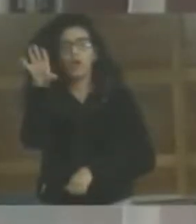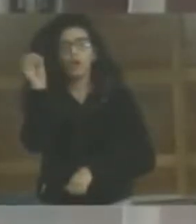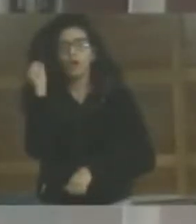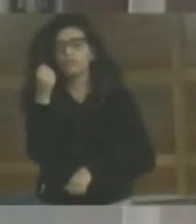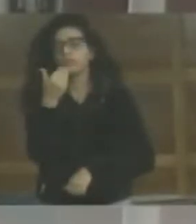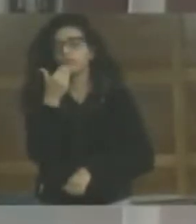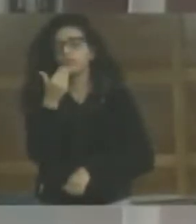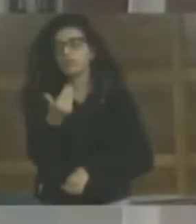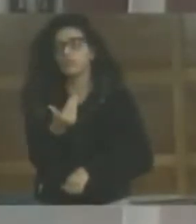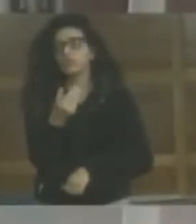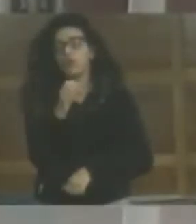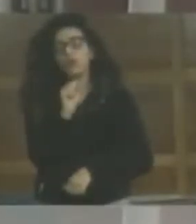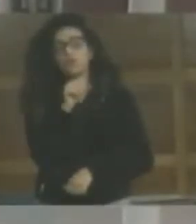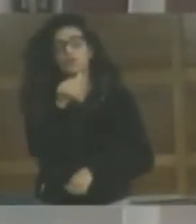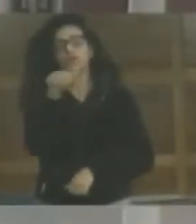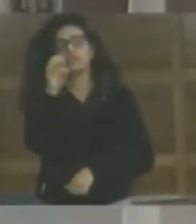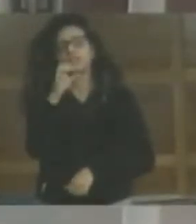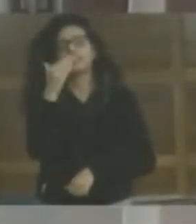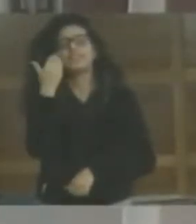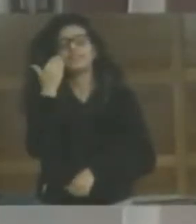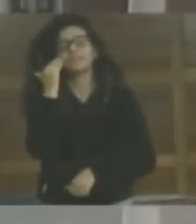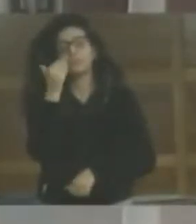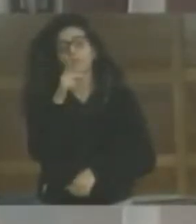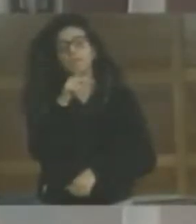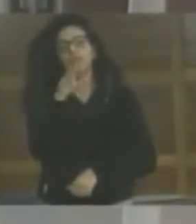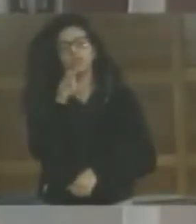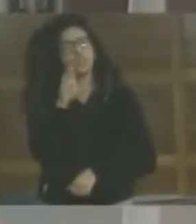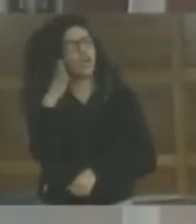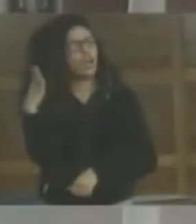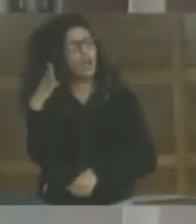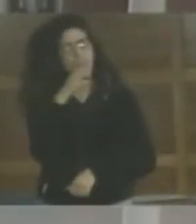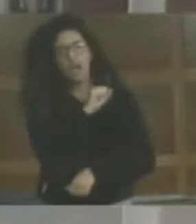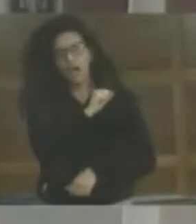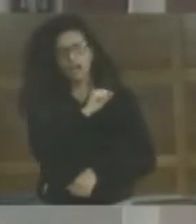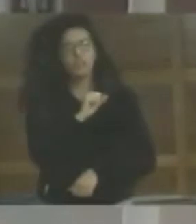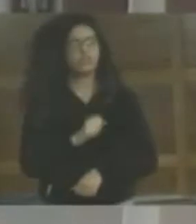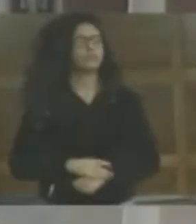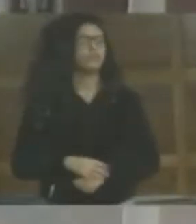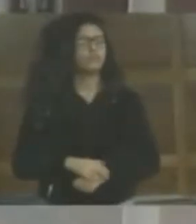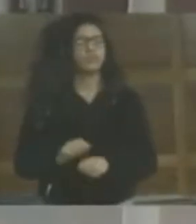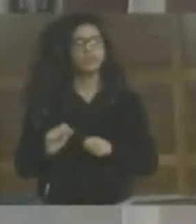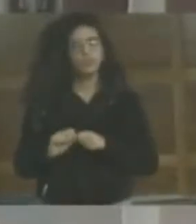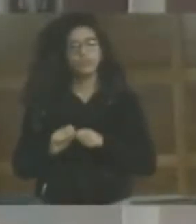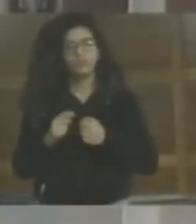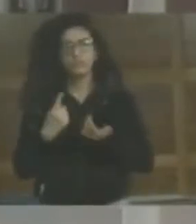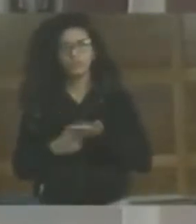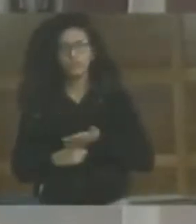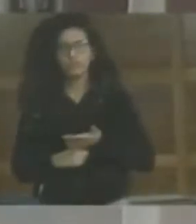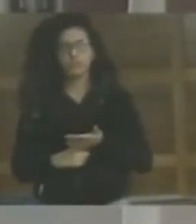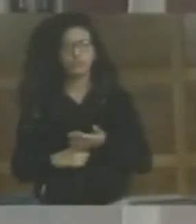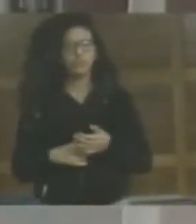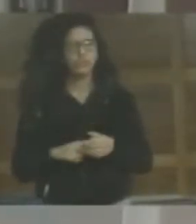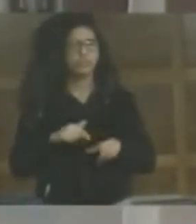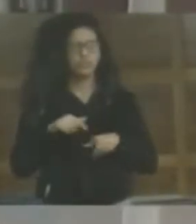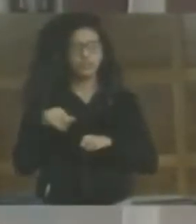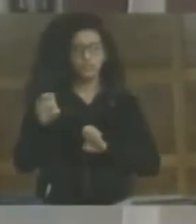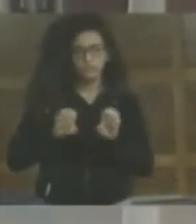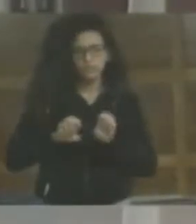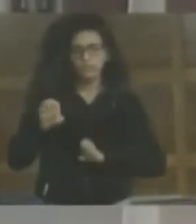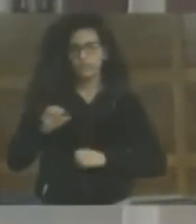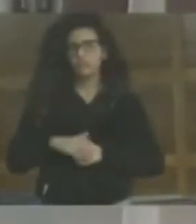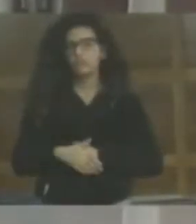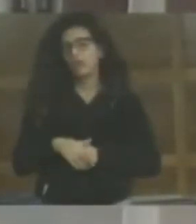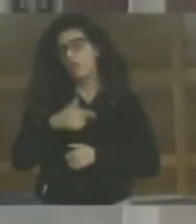pedido, o SAI entendeu o PC, rapidamente ele fez a contratação dessa firma e está lá. Chegou